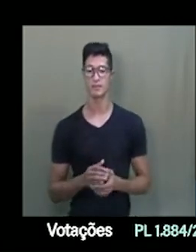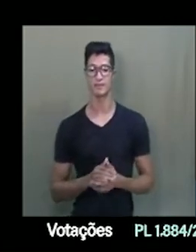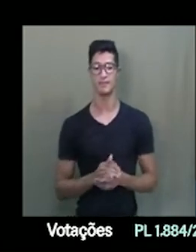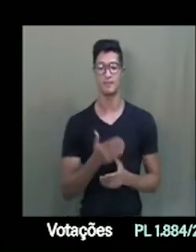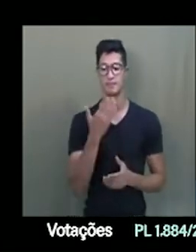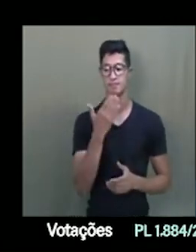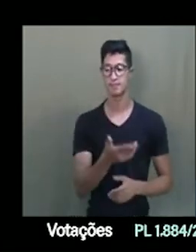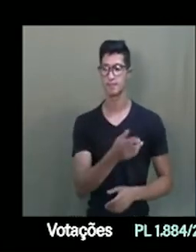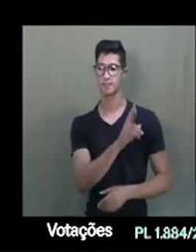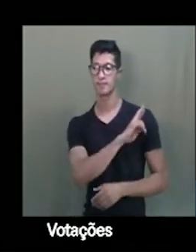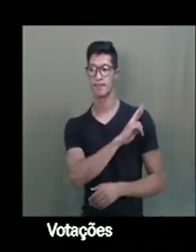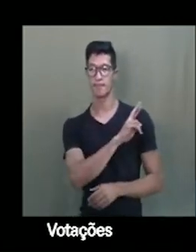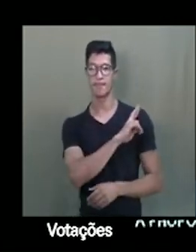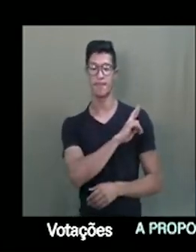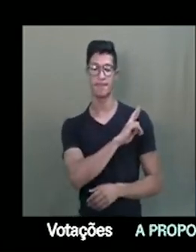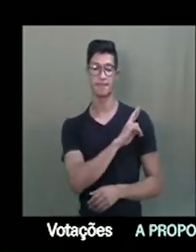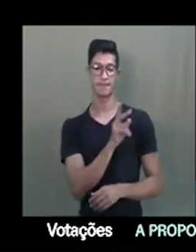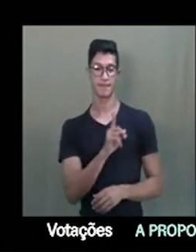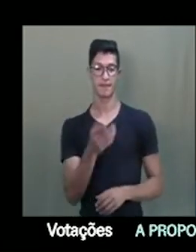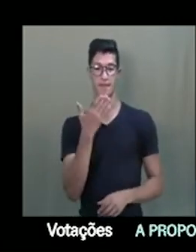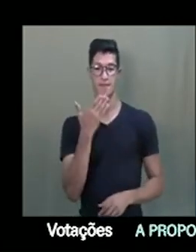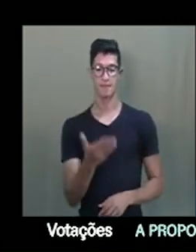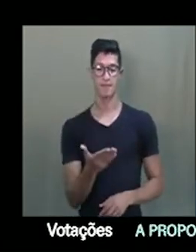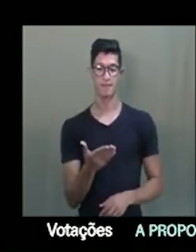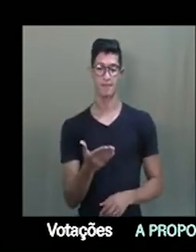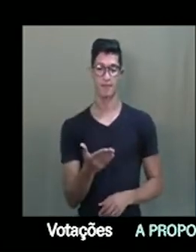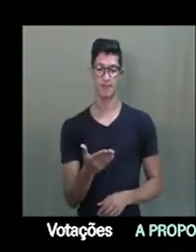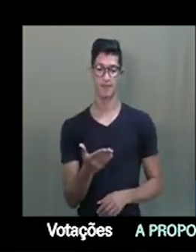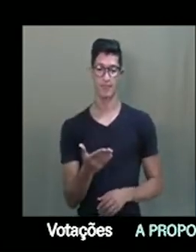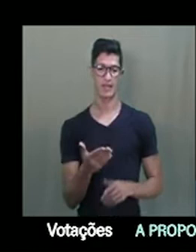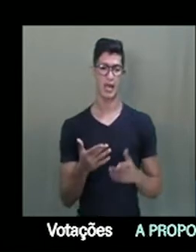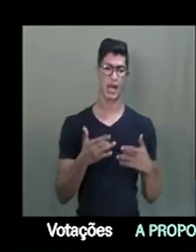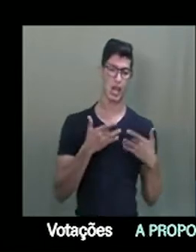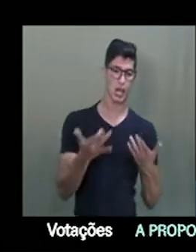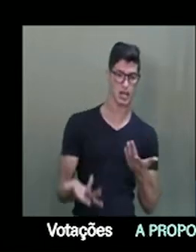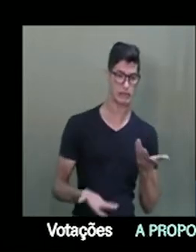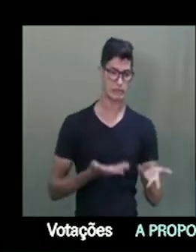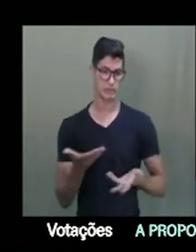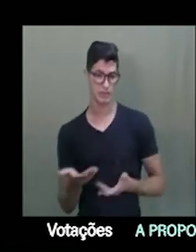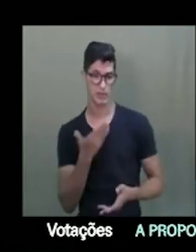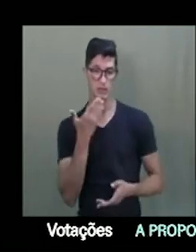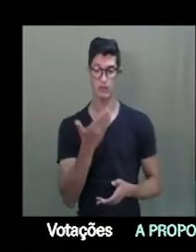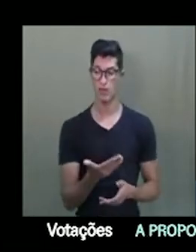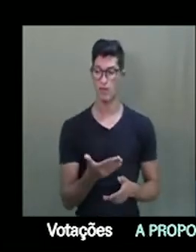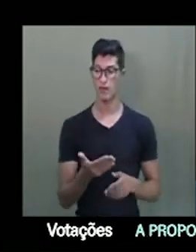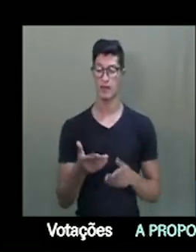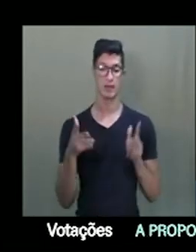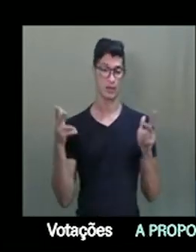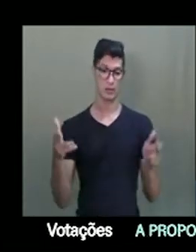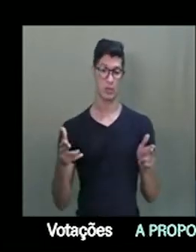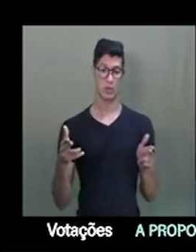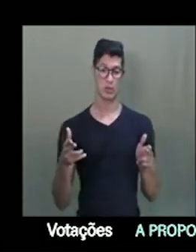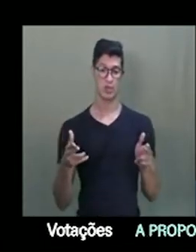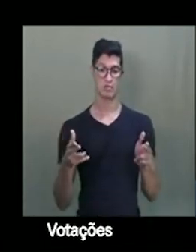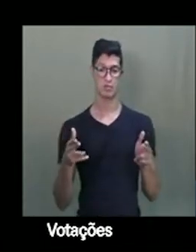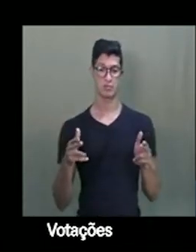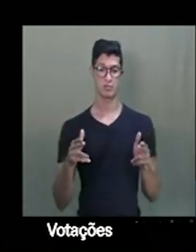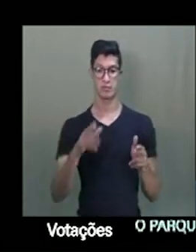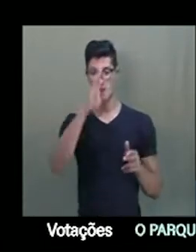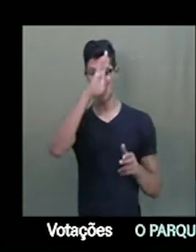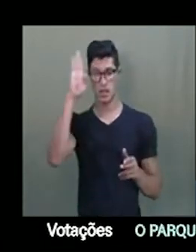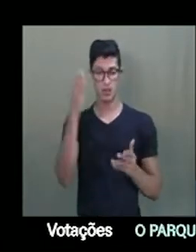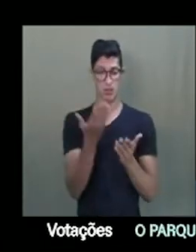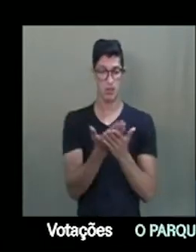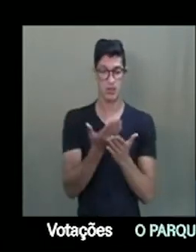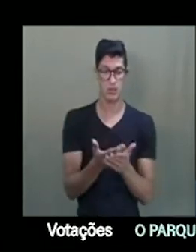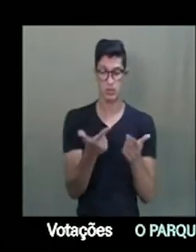forma responsável e não de forma secretária, não de forma como se fosse um centro acadêmico estudantil,